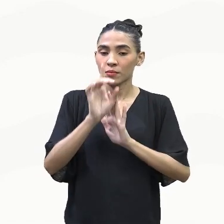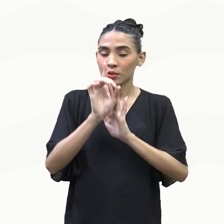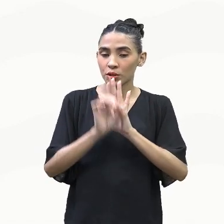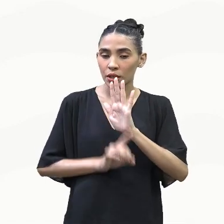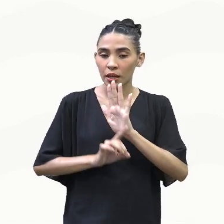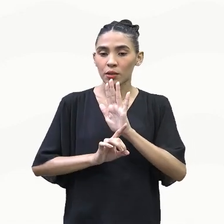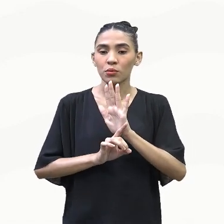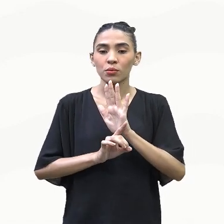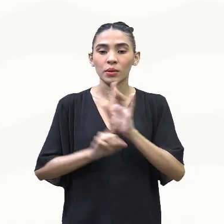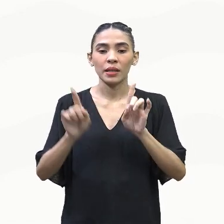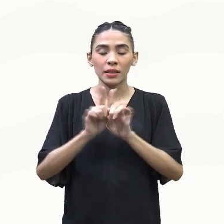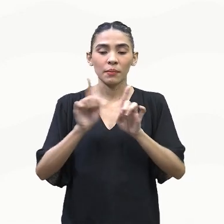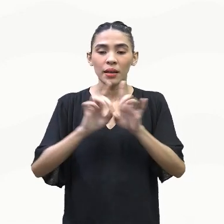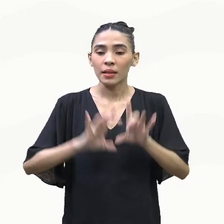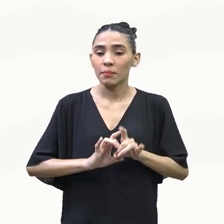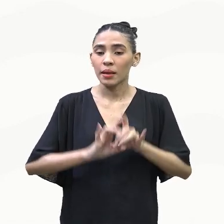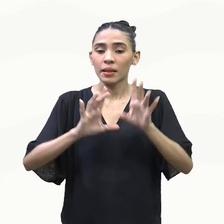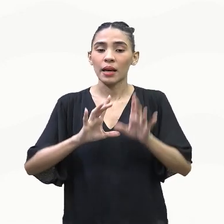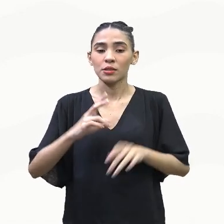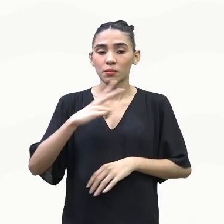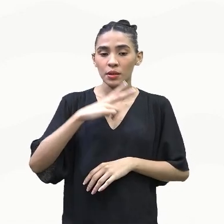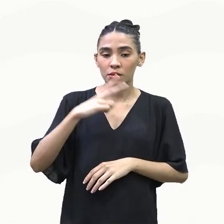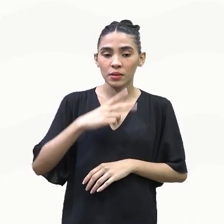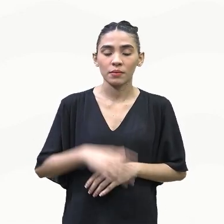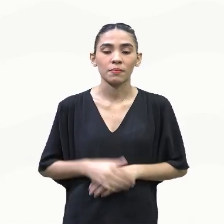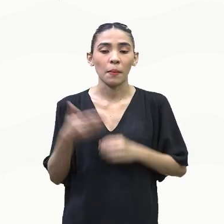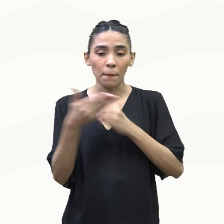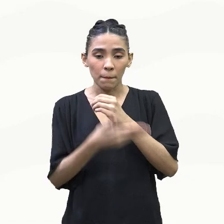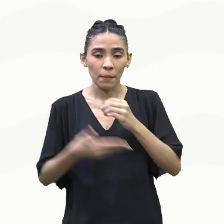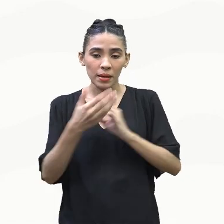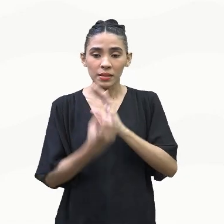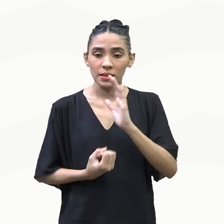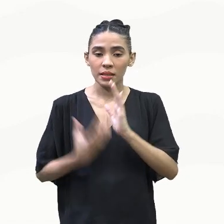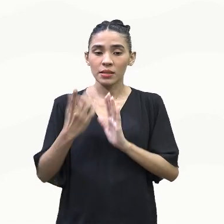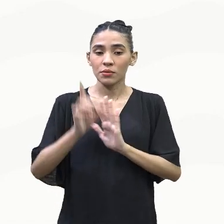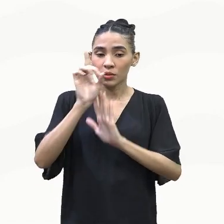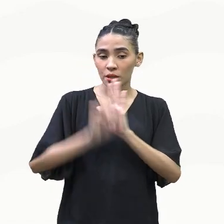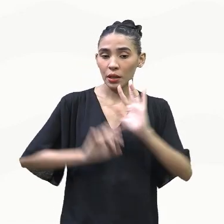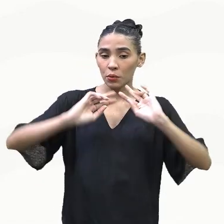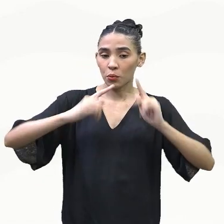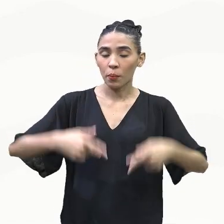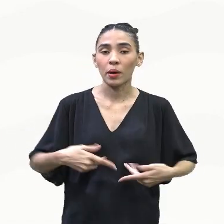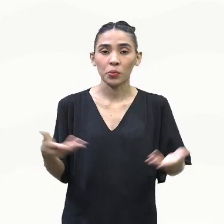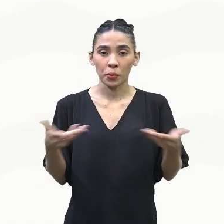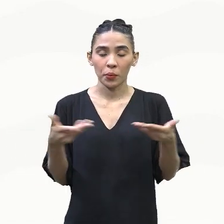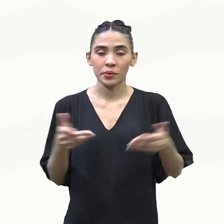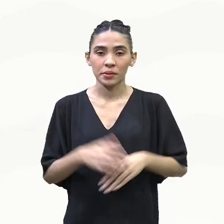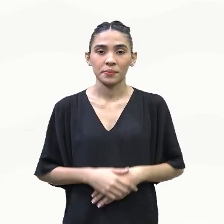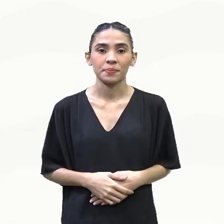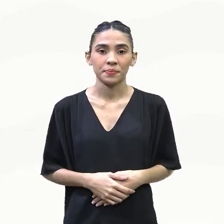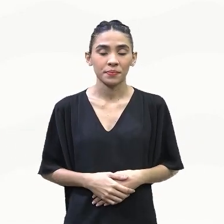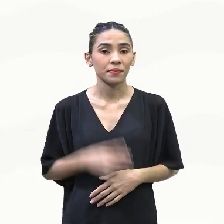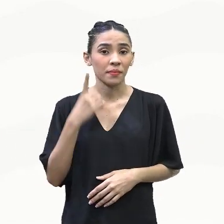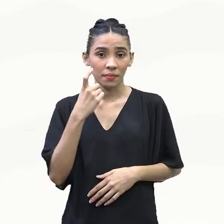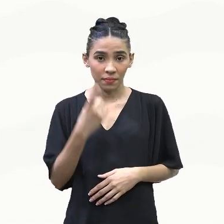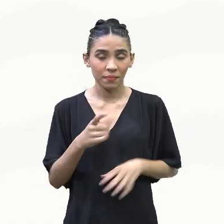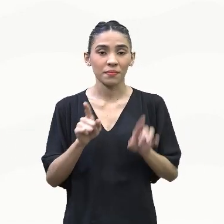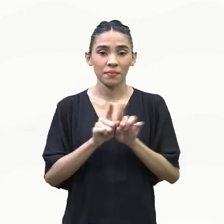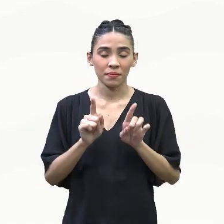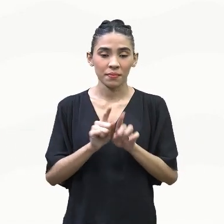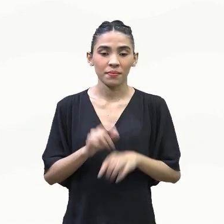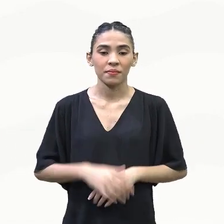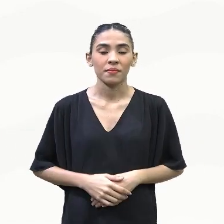e serviu de base para a edificação de quê? Dos direitos humanos do tempo atual, ok? Interessante isso,